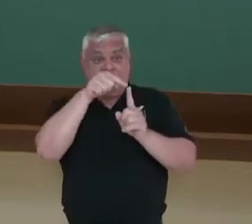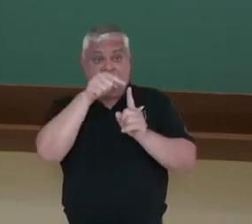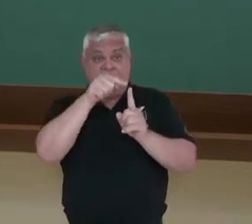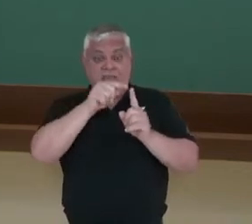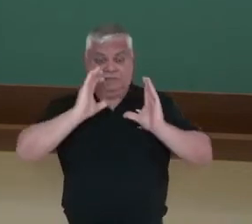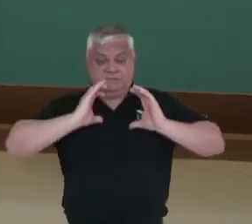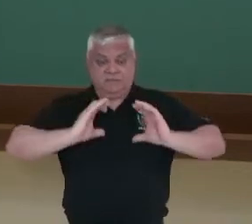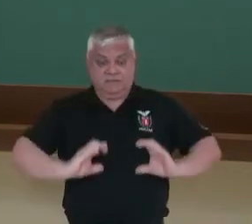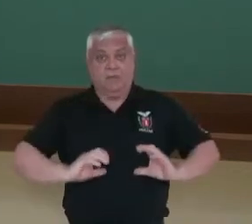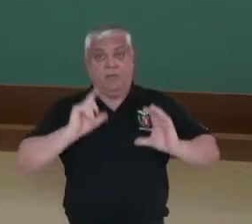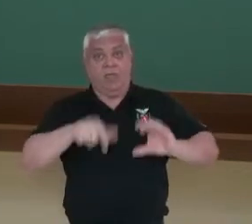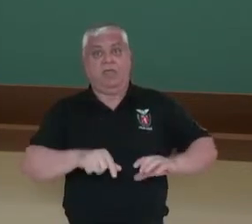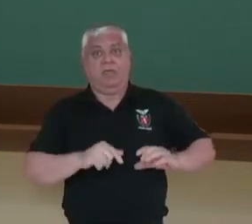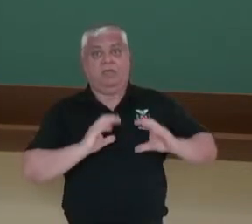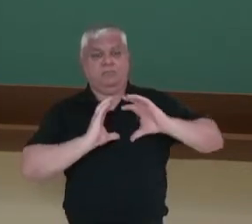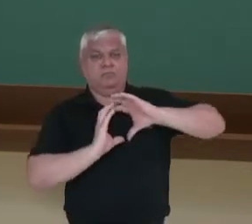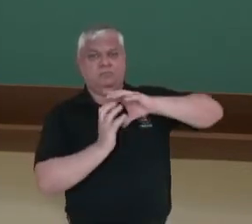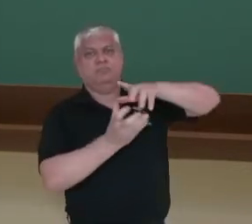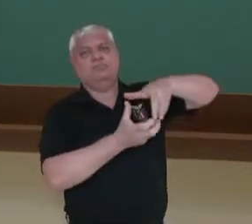mais universal.